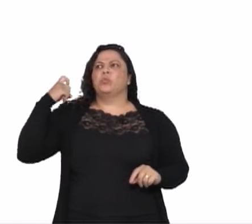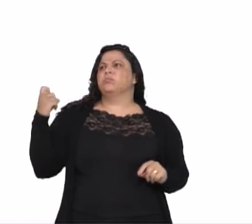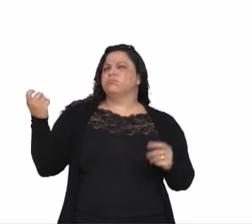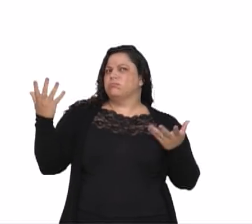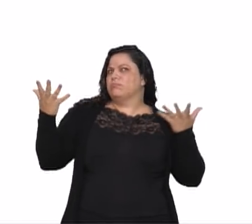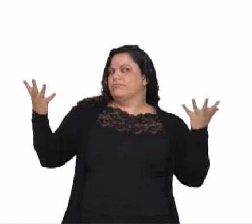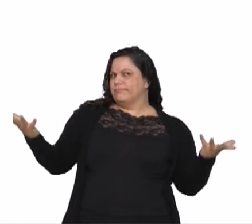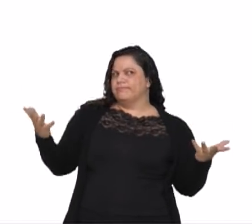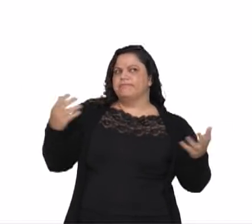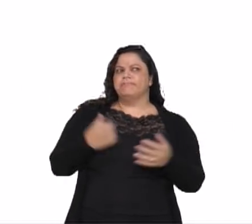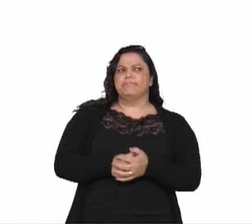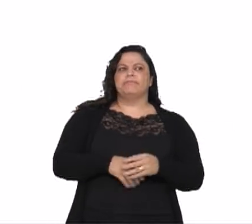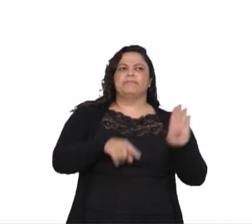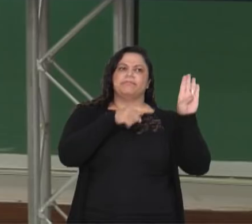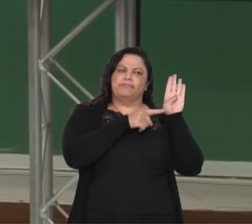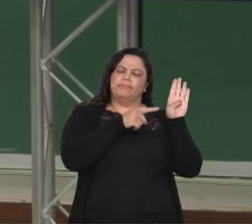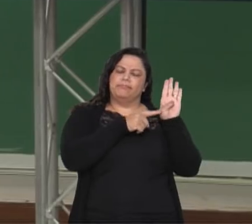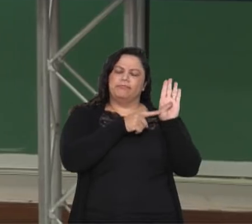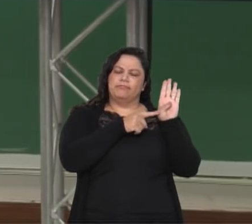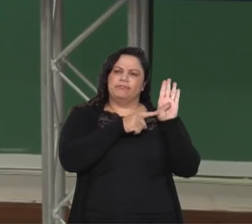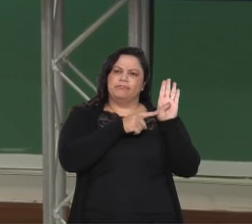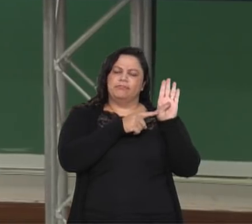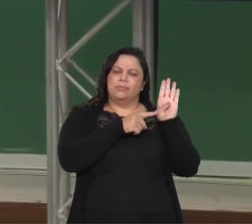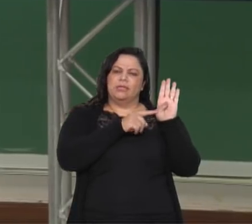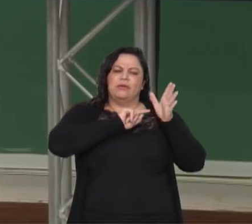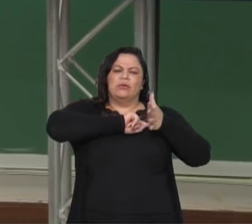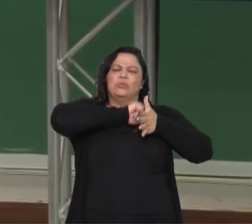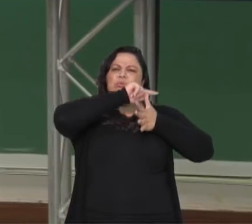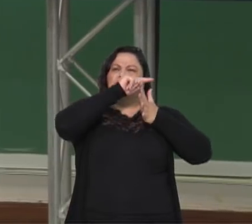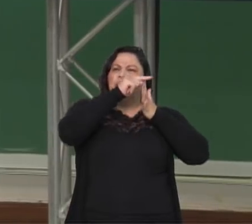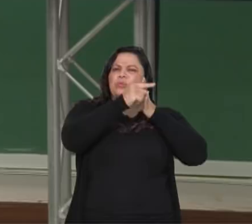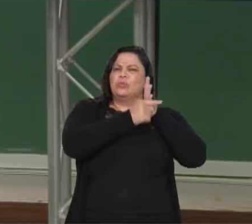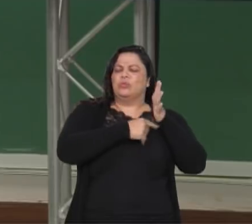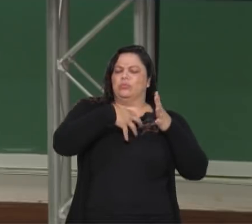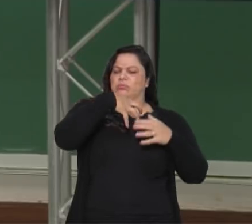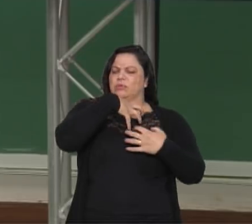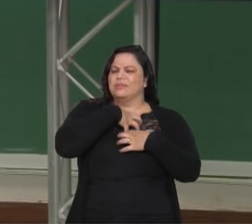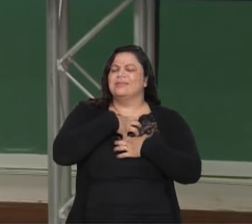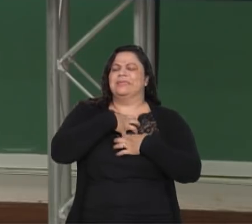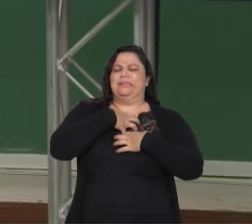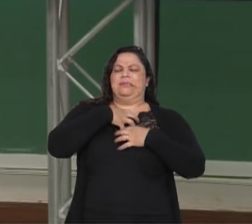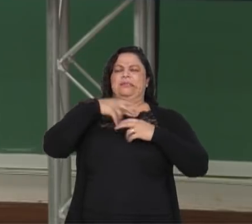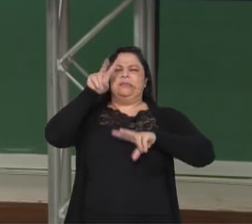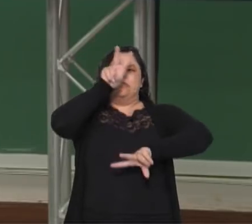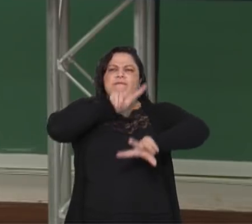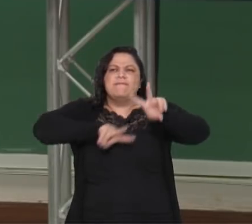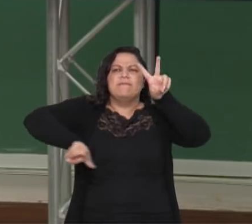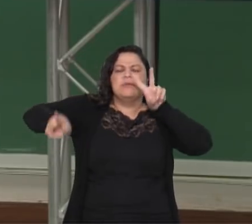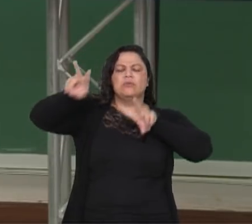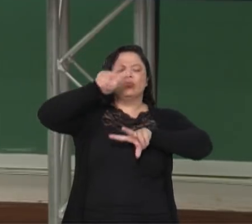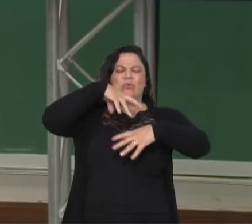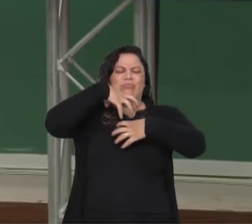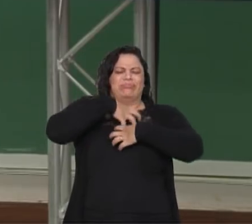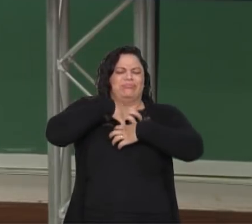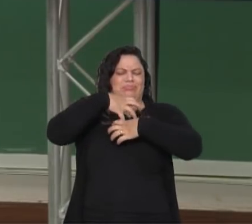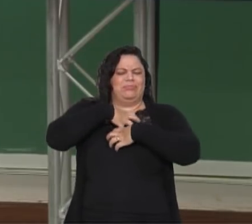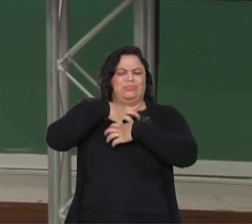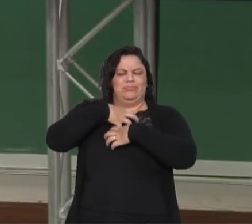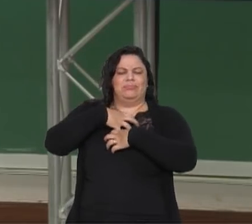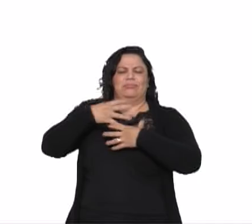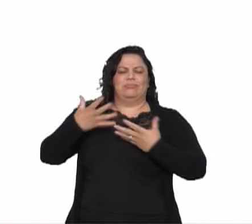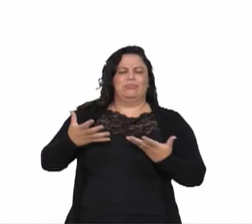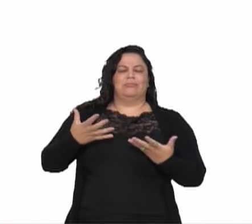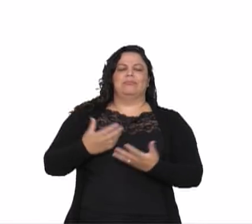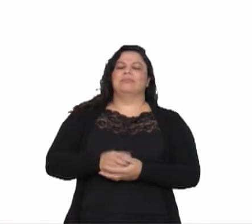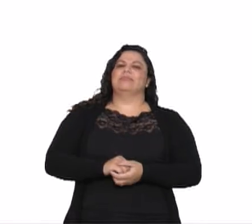É a B, usar nossos sentidos, explorá-los ao máximo para tentar apreciar a arte. Vamos para a questão número